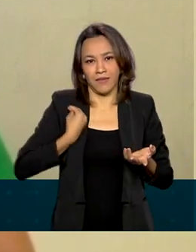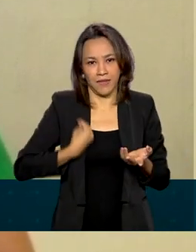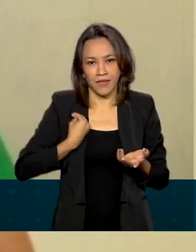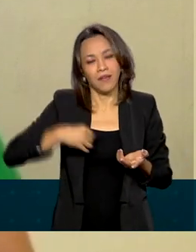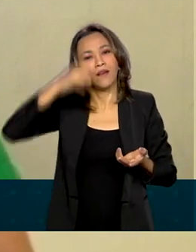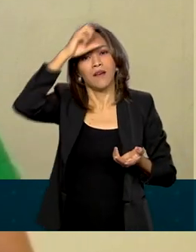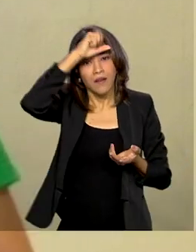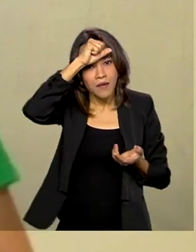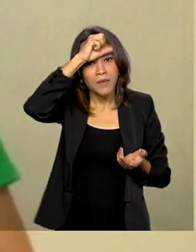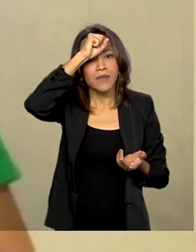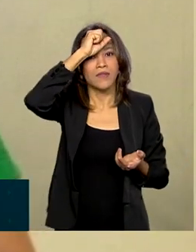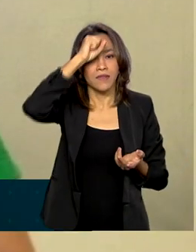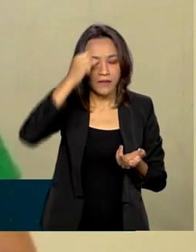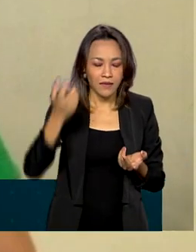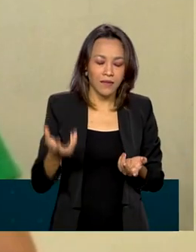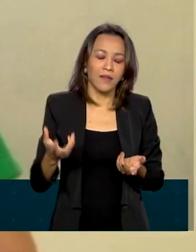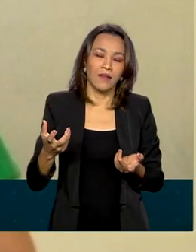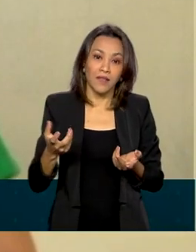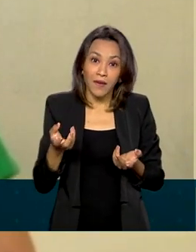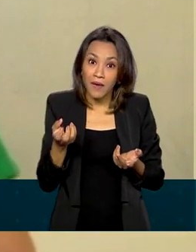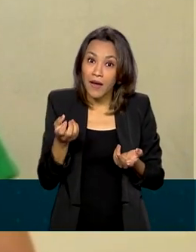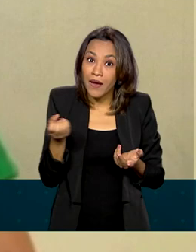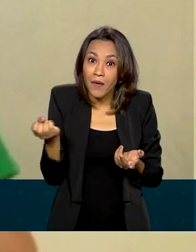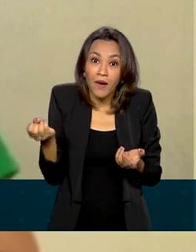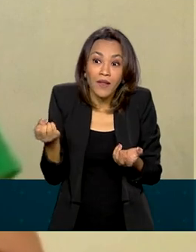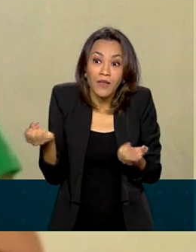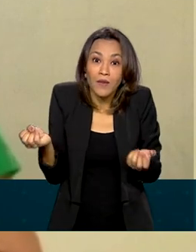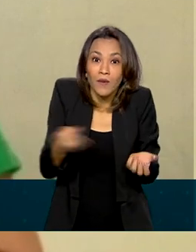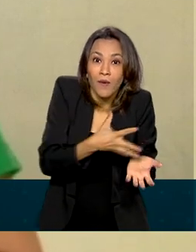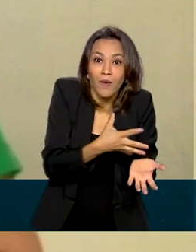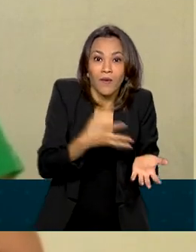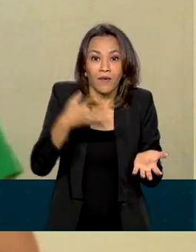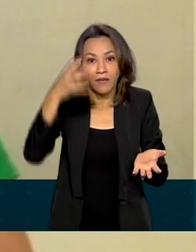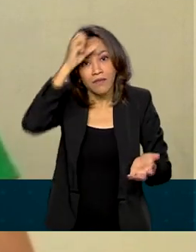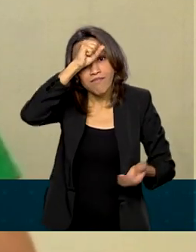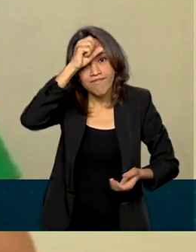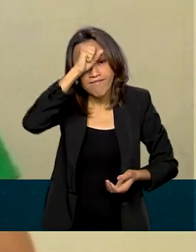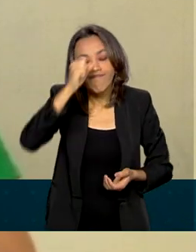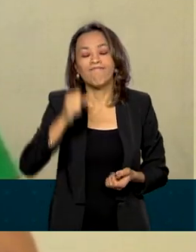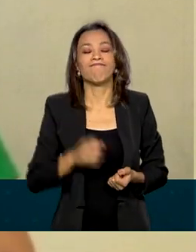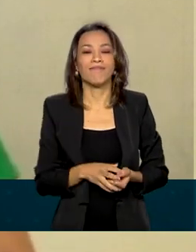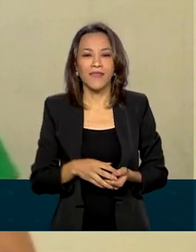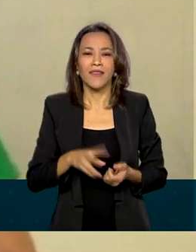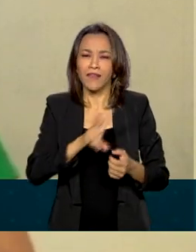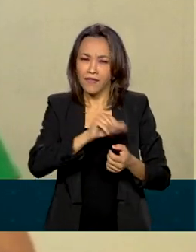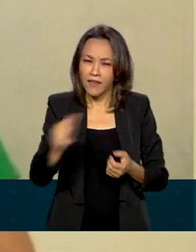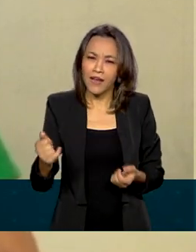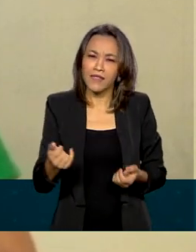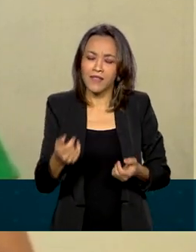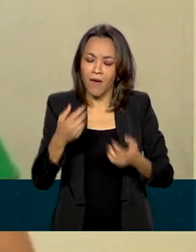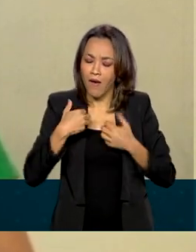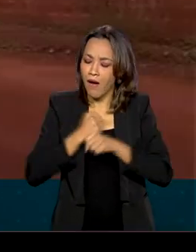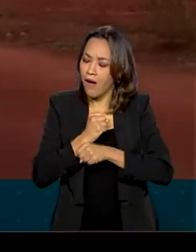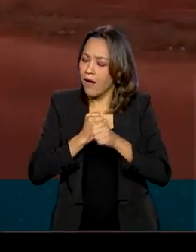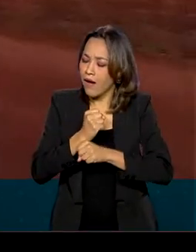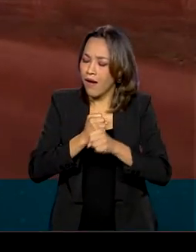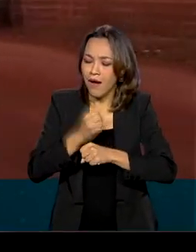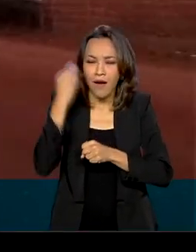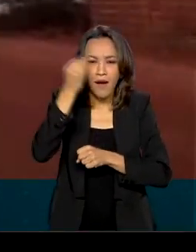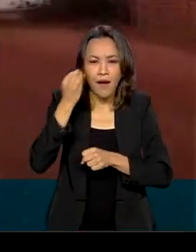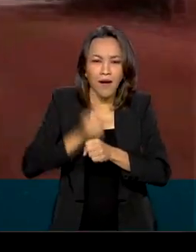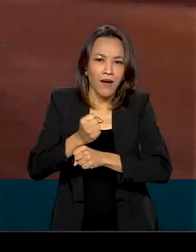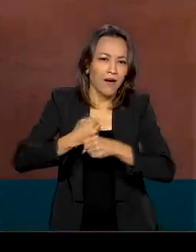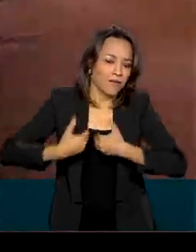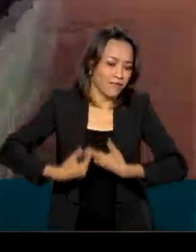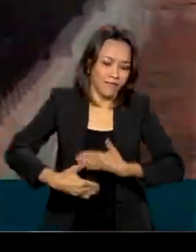aprendizado, vai ser uma coisa nova que você vai estar aprendendo, que vai servir por muitos e muitos tempos. Como